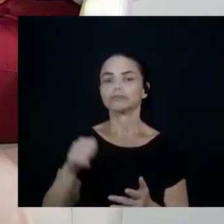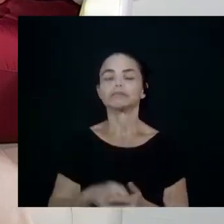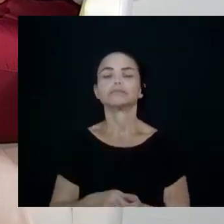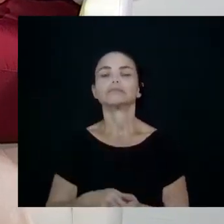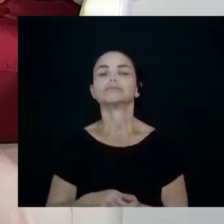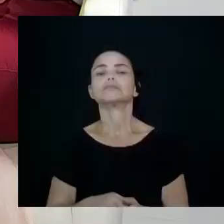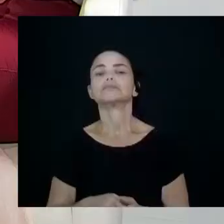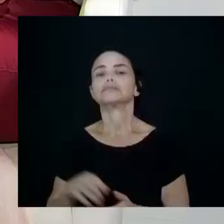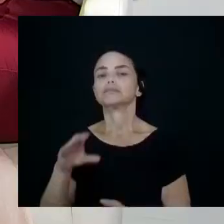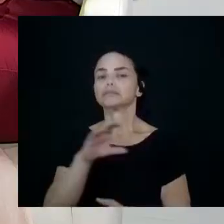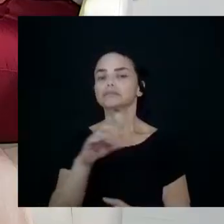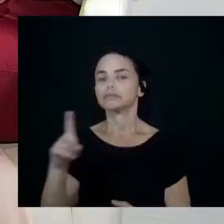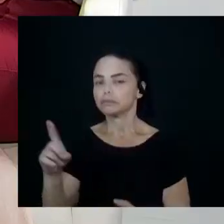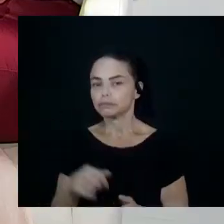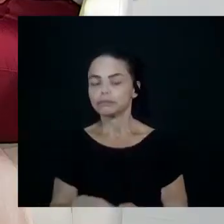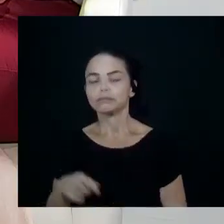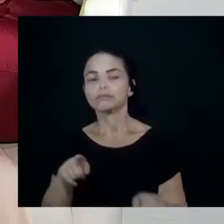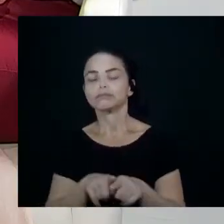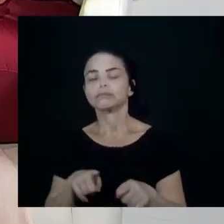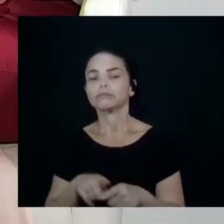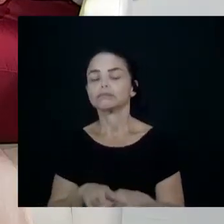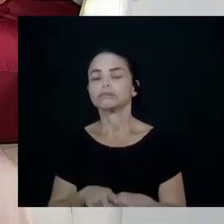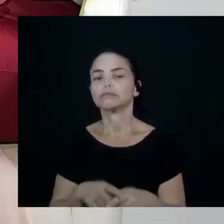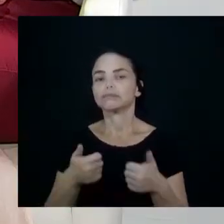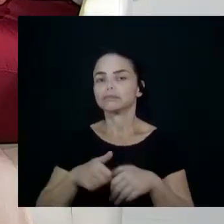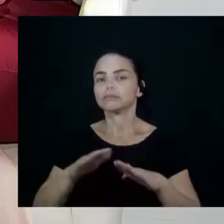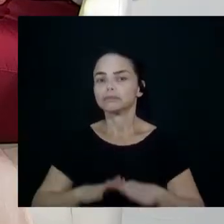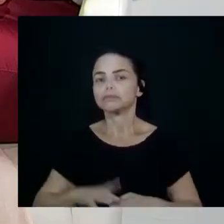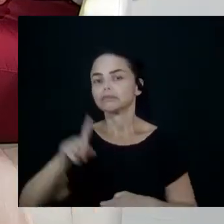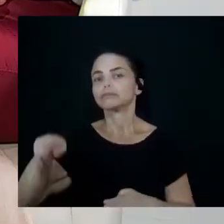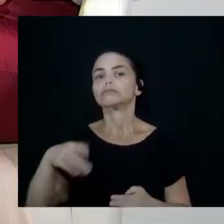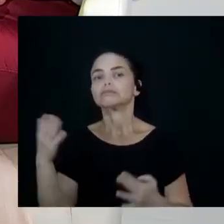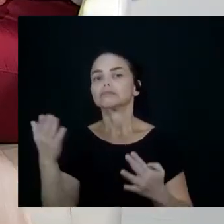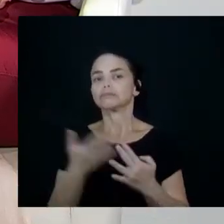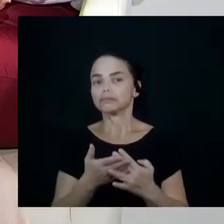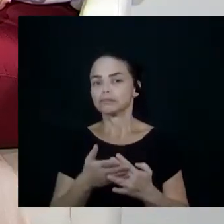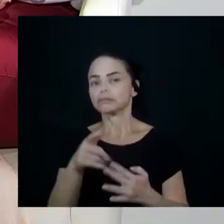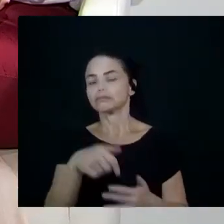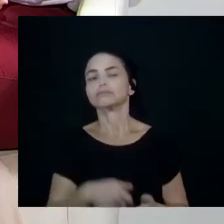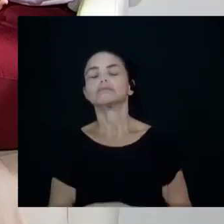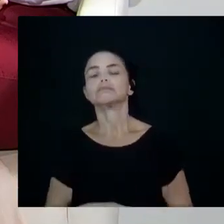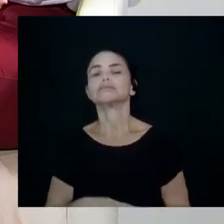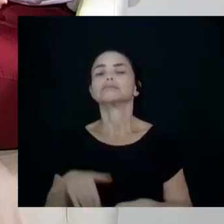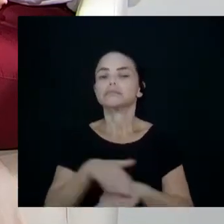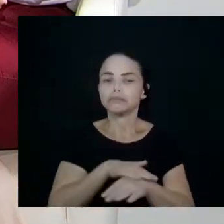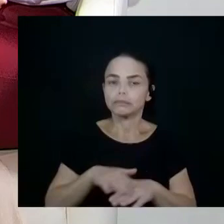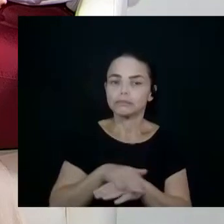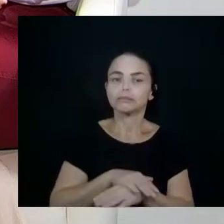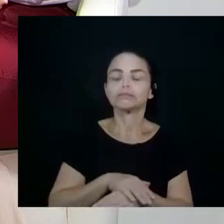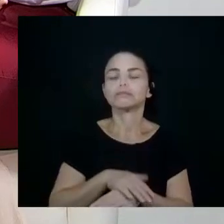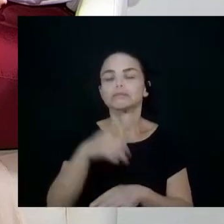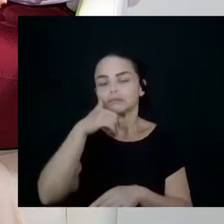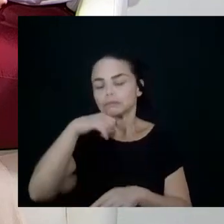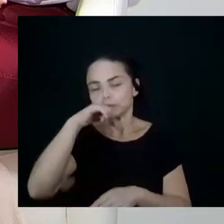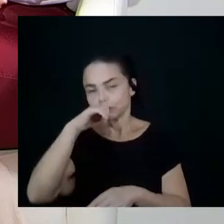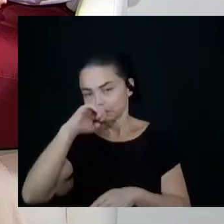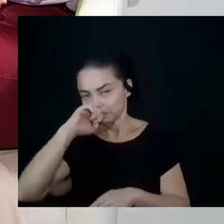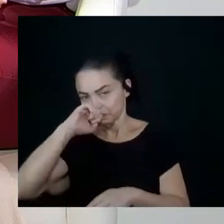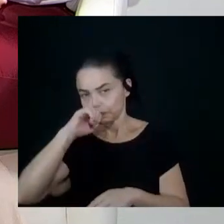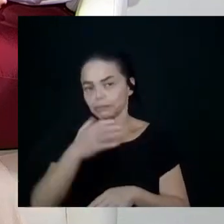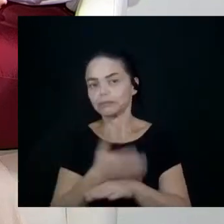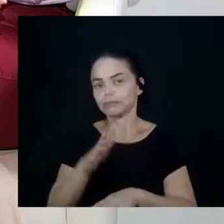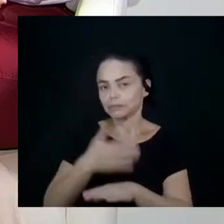as coordenadoras. A gente fica por aqui porque no próximo bloco nós vamos conversar com mais mães que